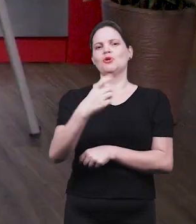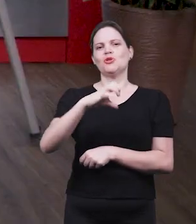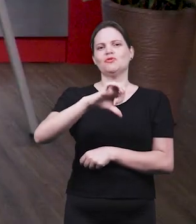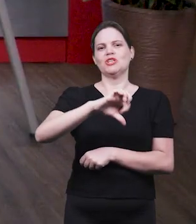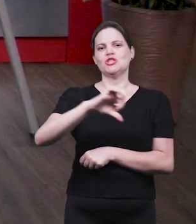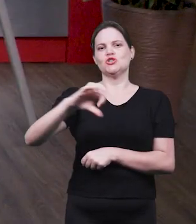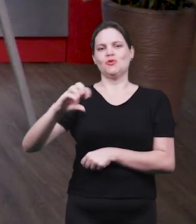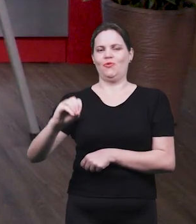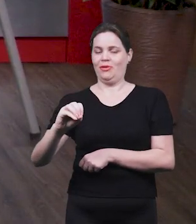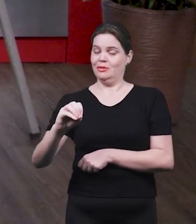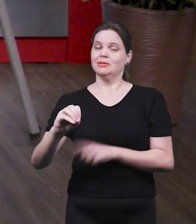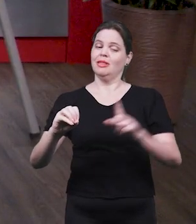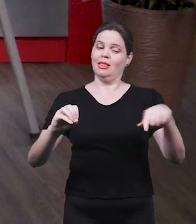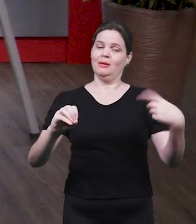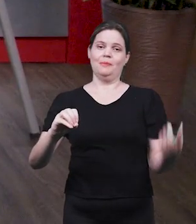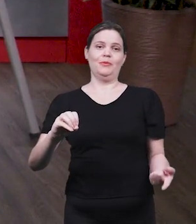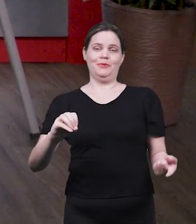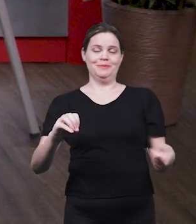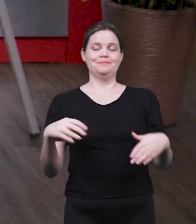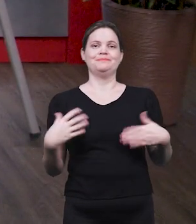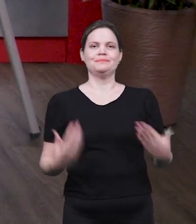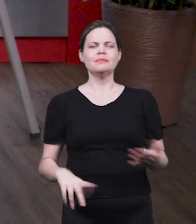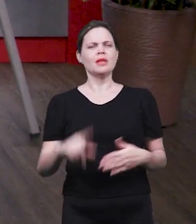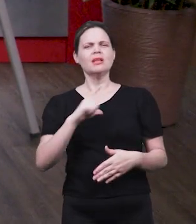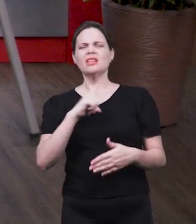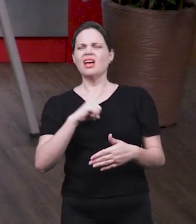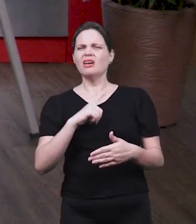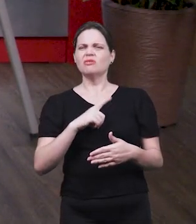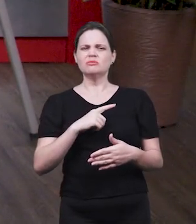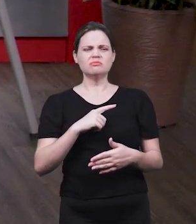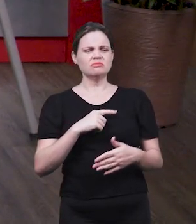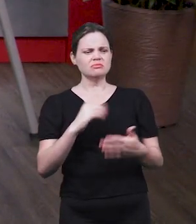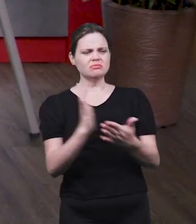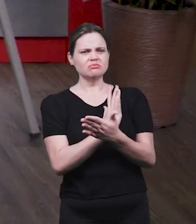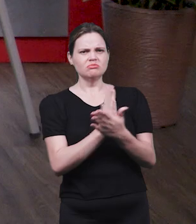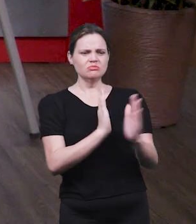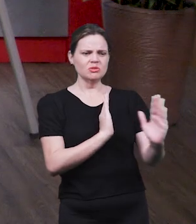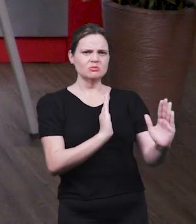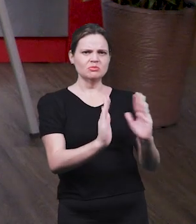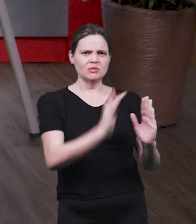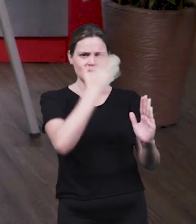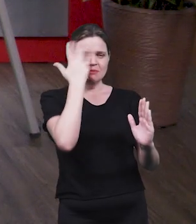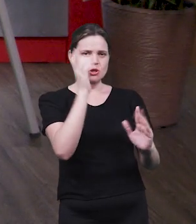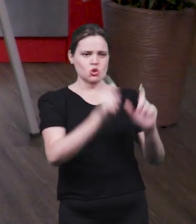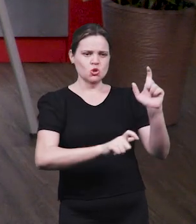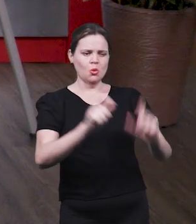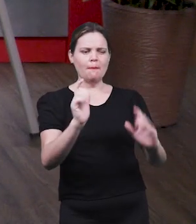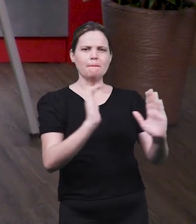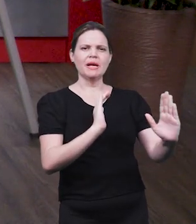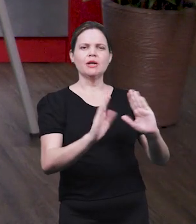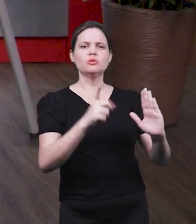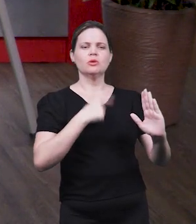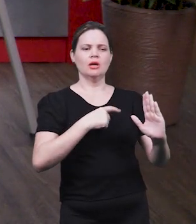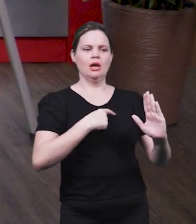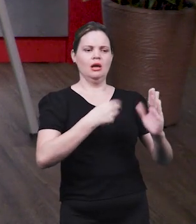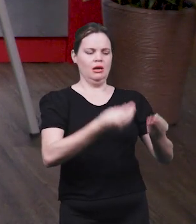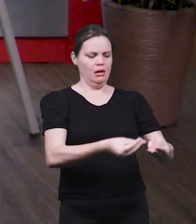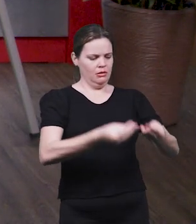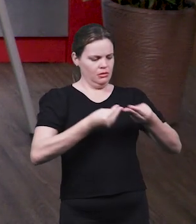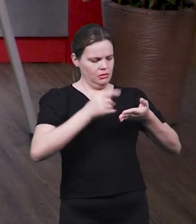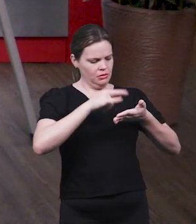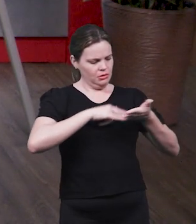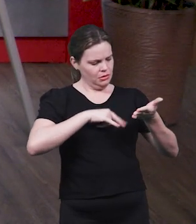foi até um período que algumas pessoas recebiam notificações, cartas com valores até exorbitantes, valores altos,